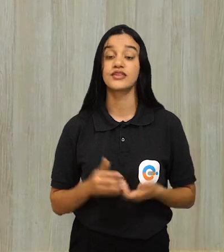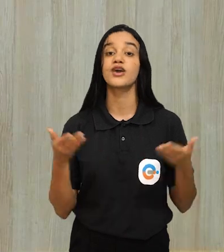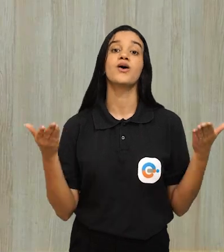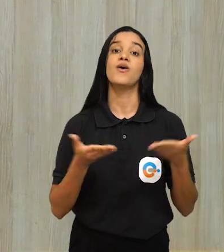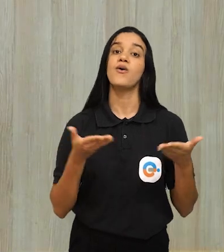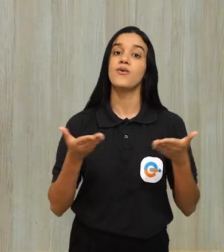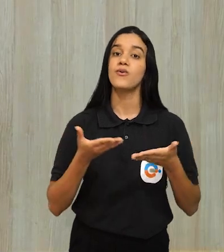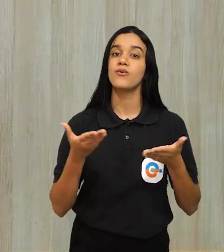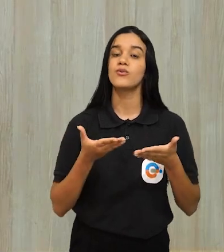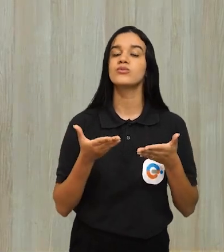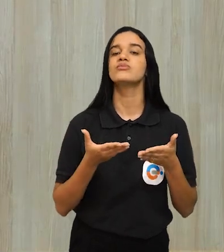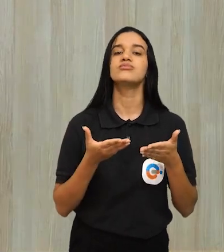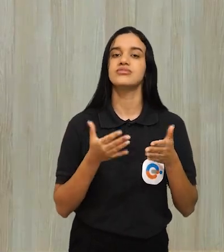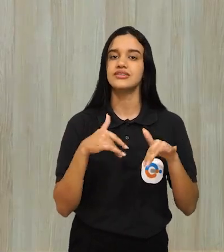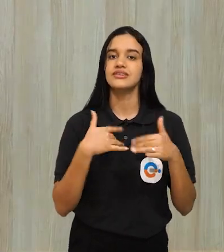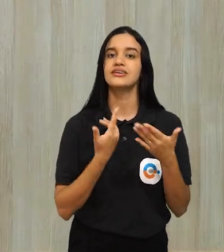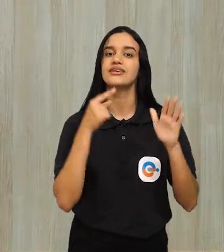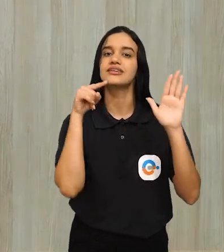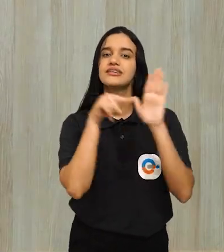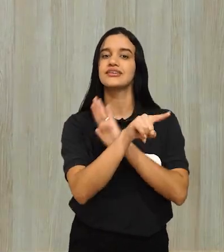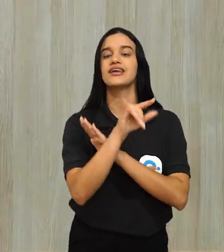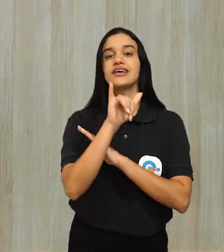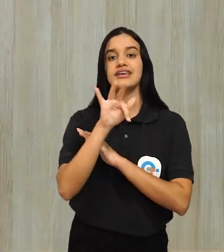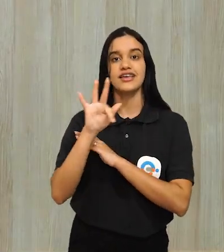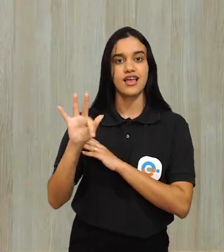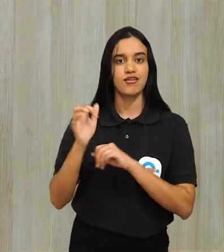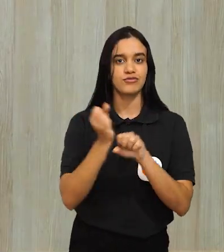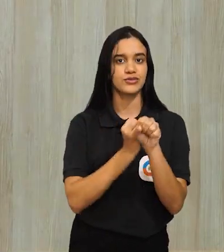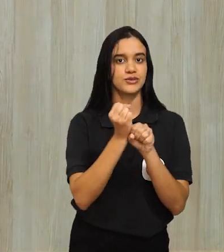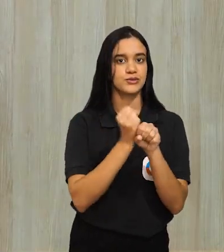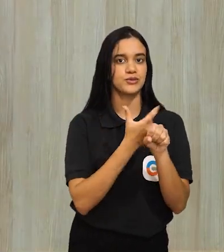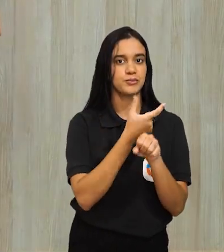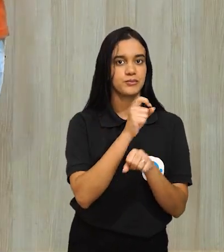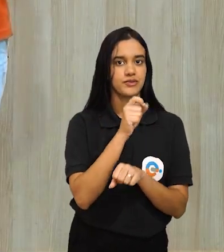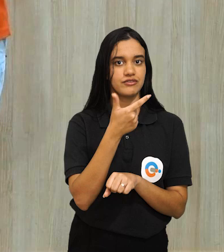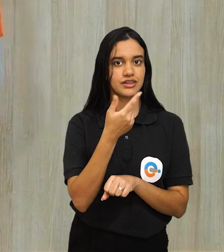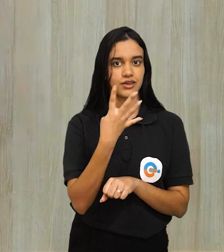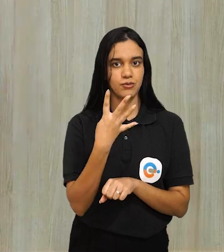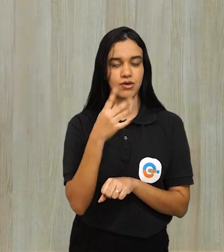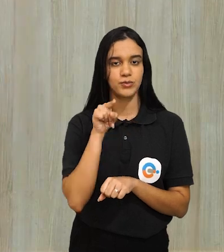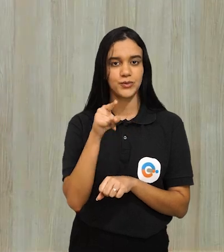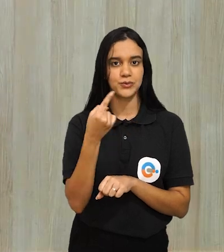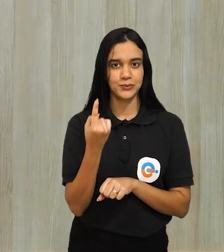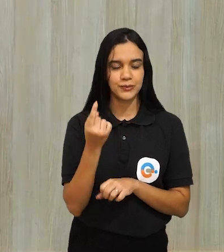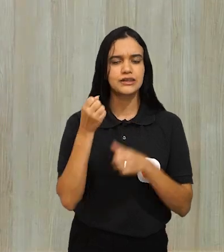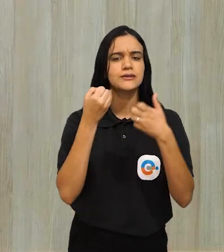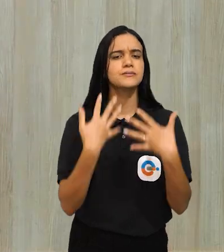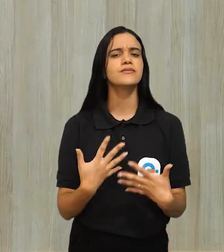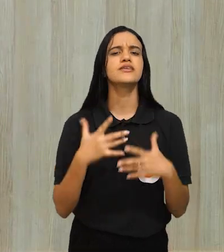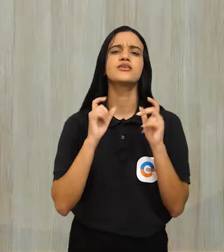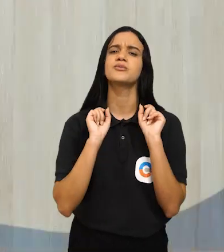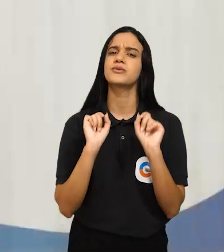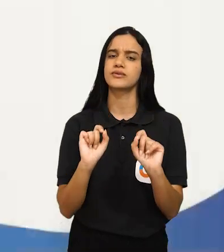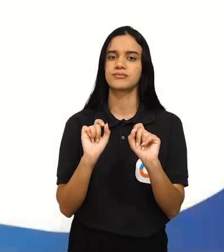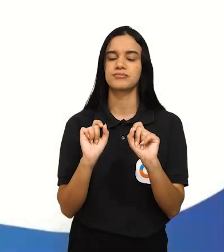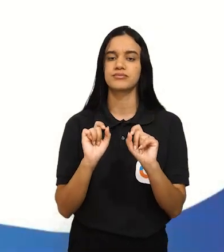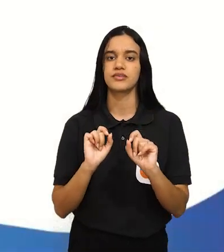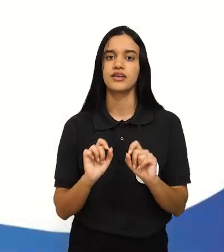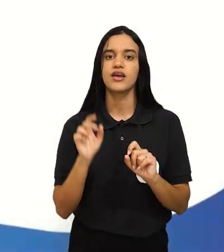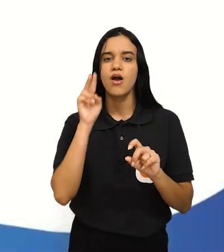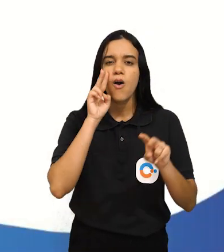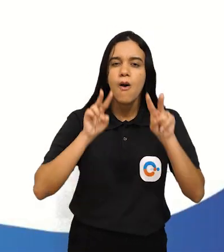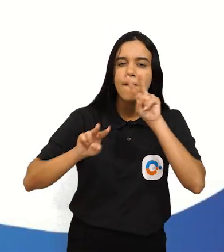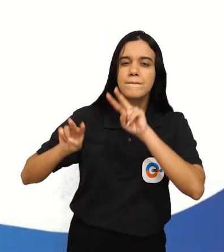e hoje a nossa questão é do IF 2024.1 que fala o seguinte pra gente